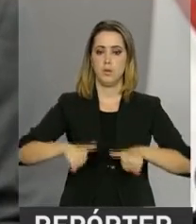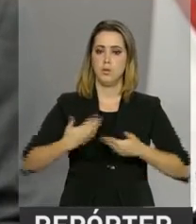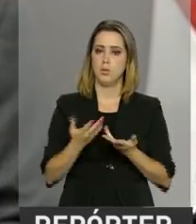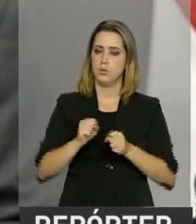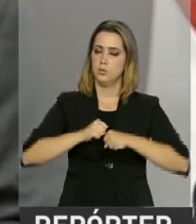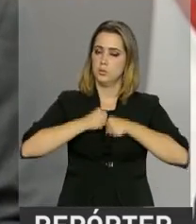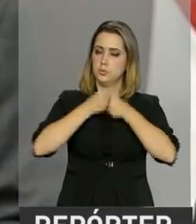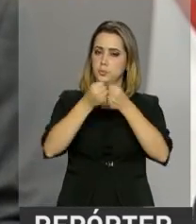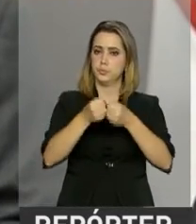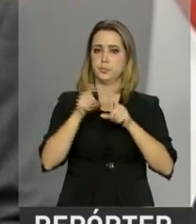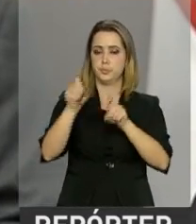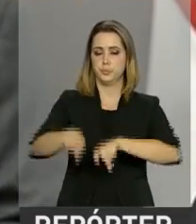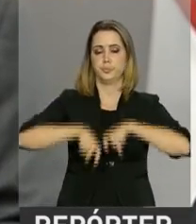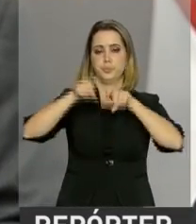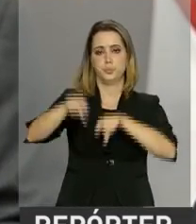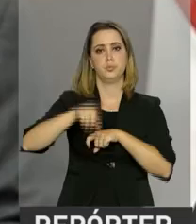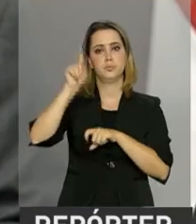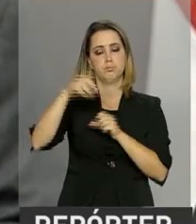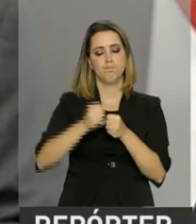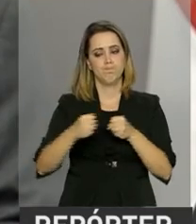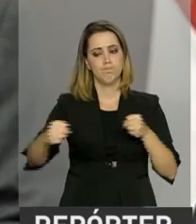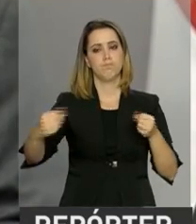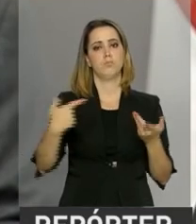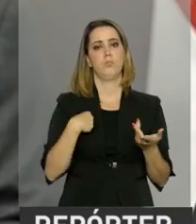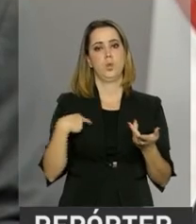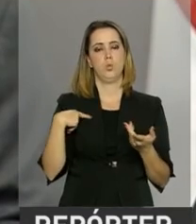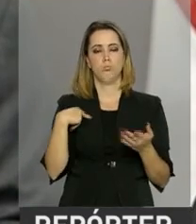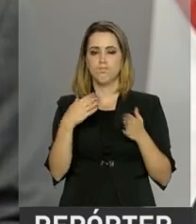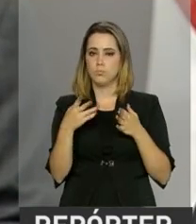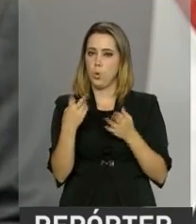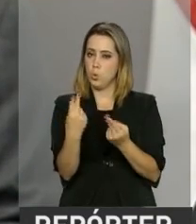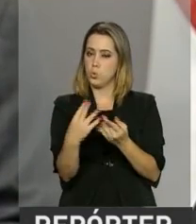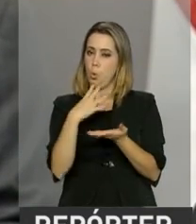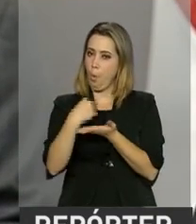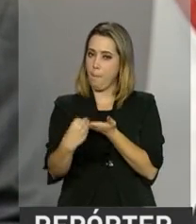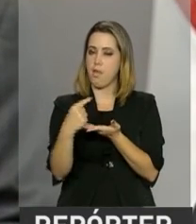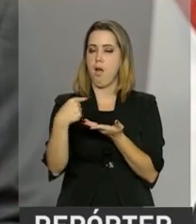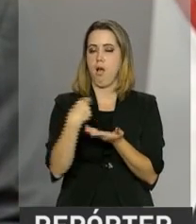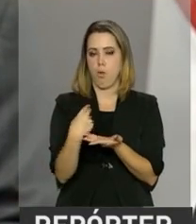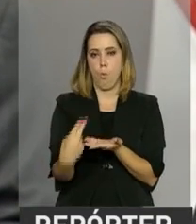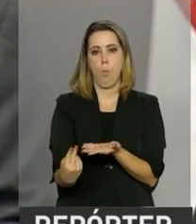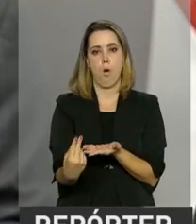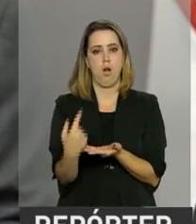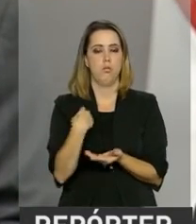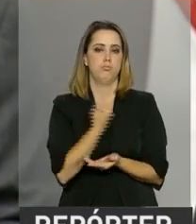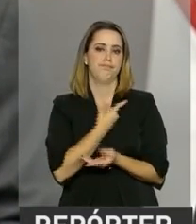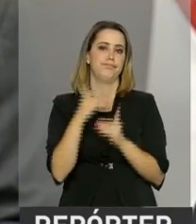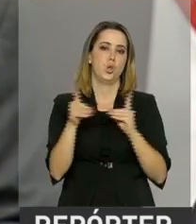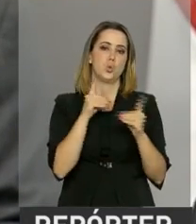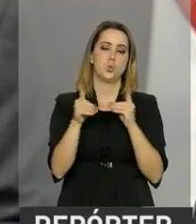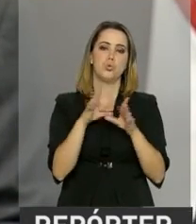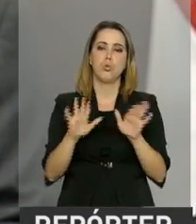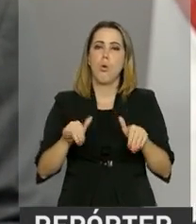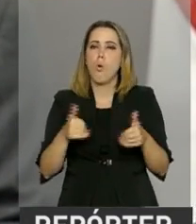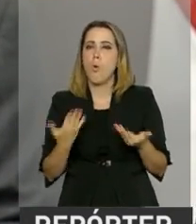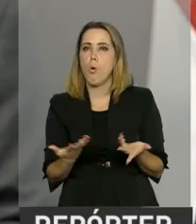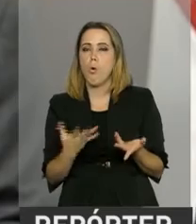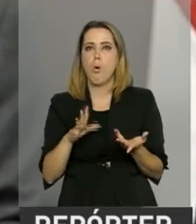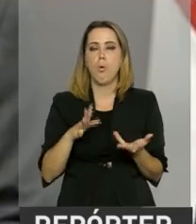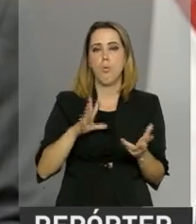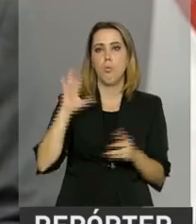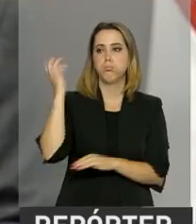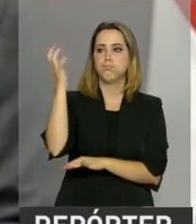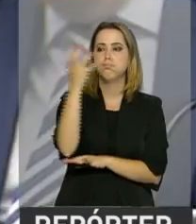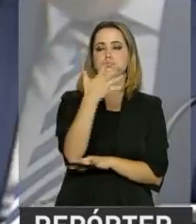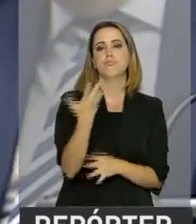esforço que a agricultura brasileira faz é grande. Se todos pudessem seguir, tenho certeza que nós não estaríamos discutindo aí aquecimento global